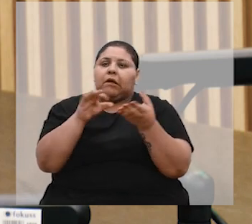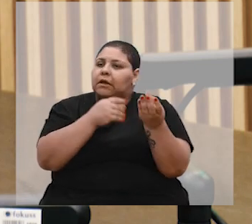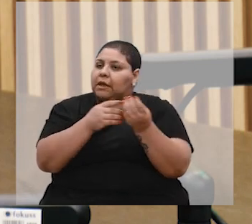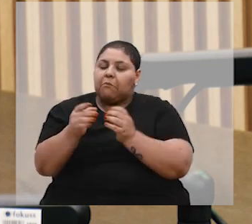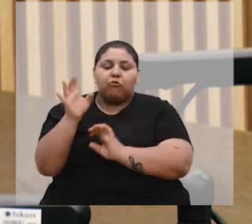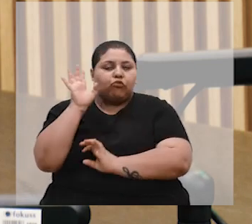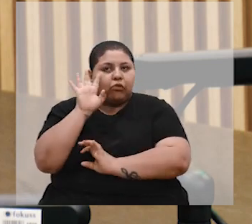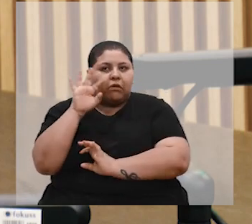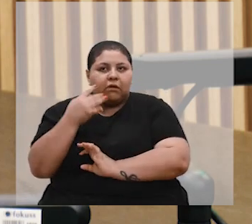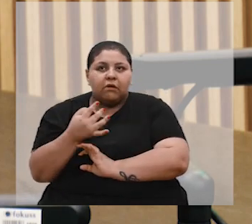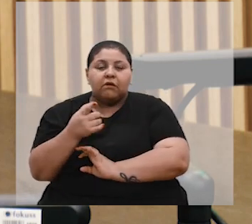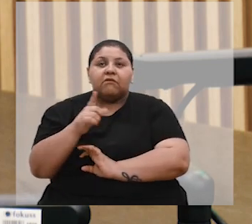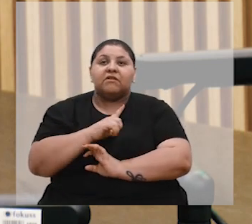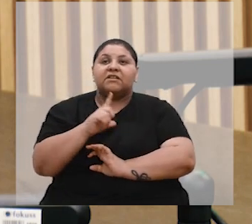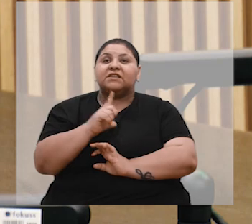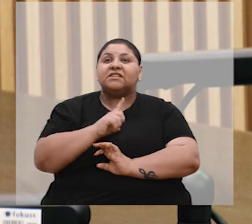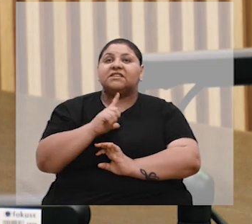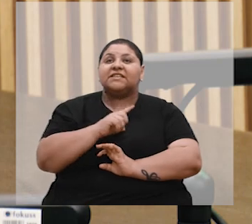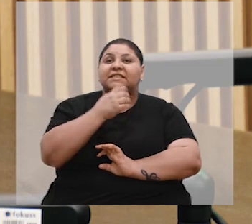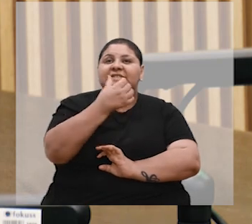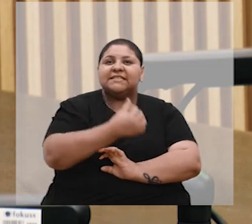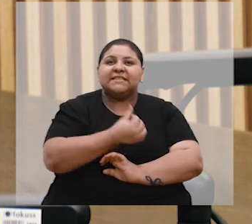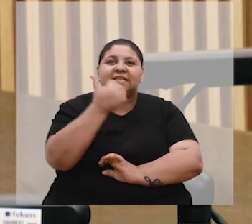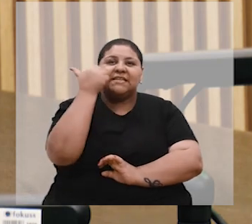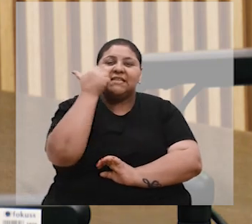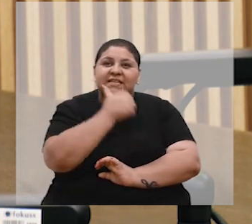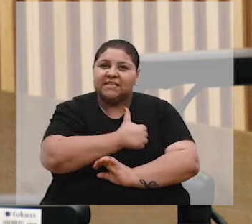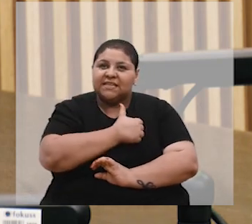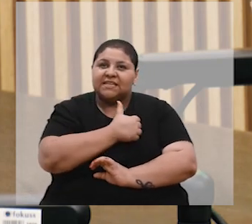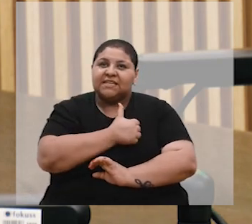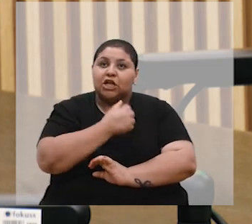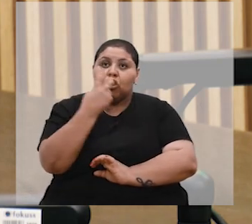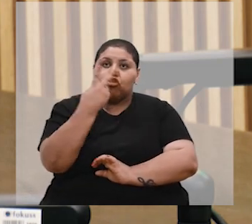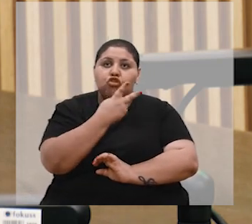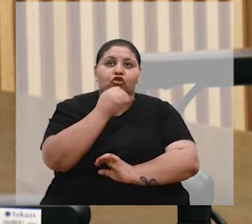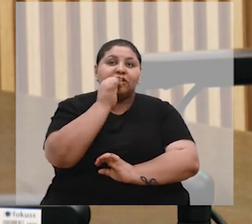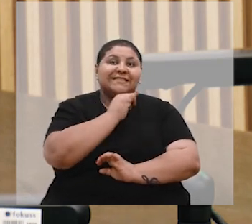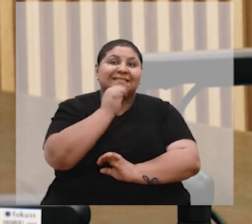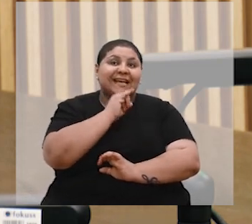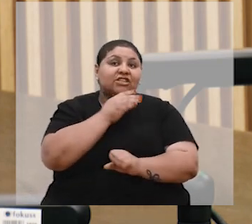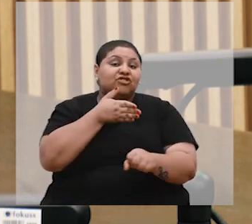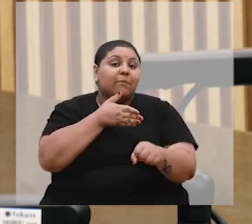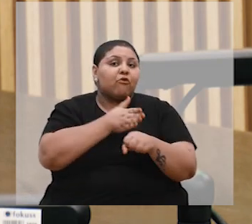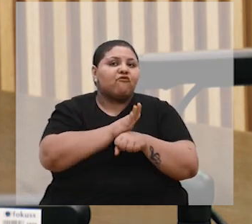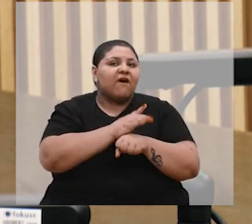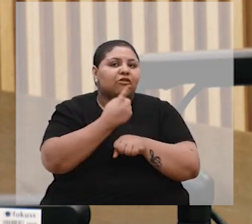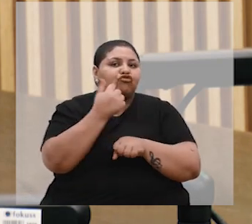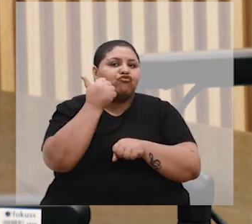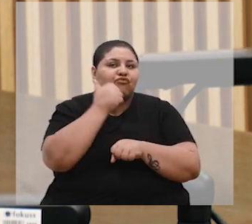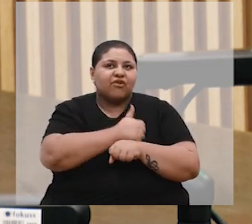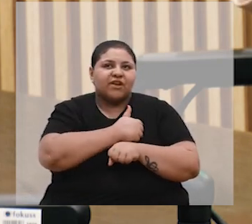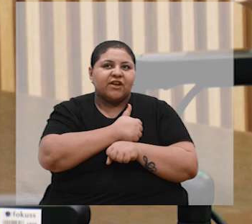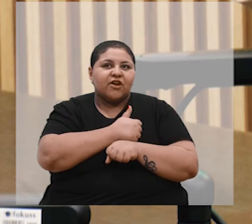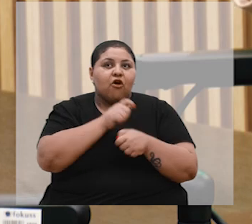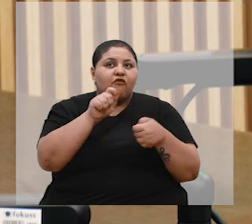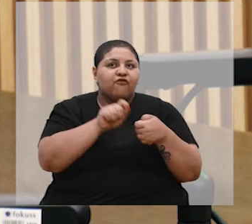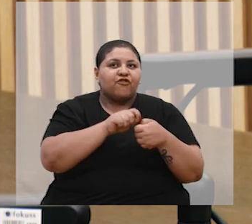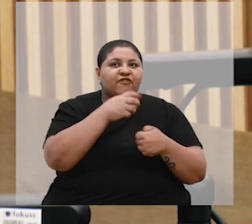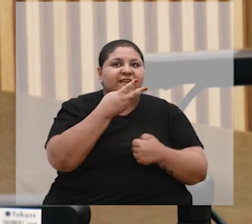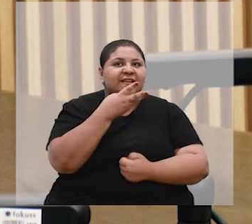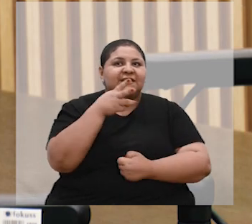muito interessante. E nós tivemos, então, 6 mulheres. Inclusive, uma delas tinha 2 testes aprovados. Foram feitos